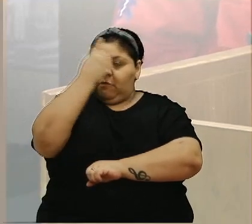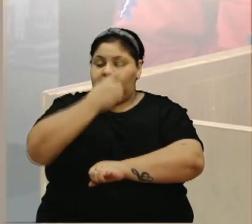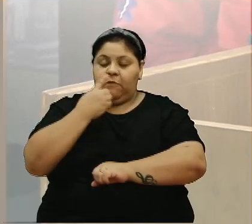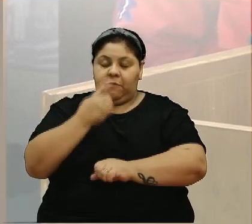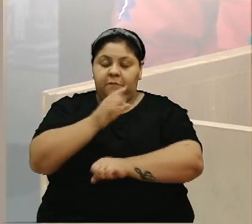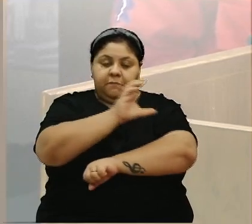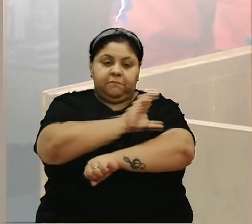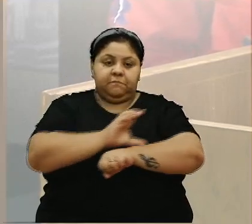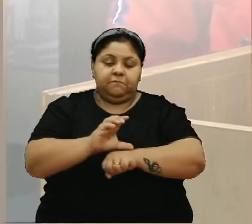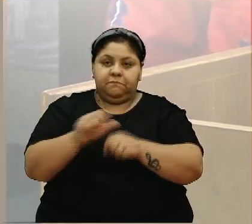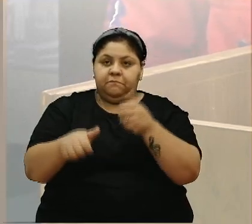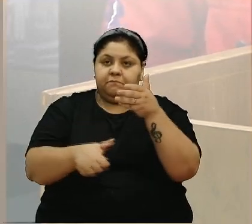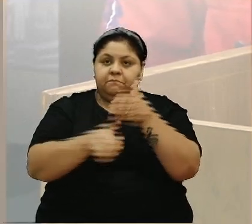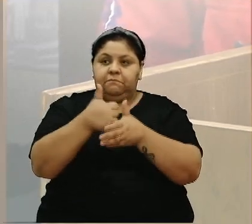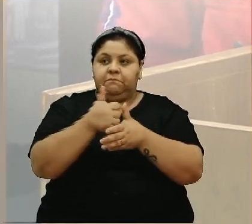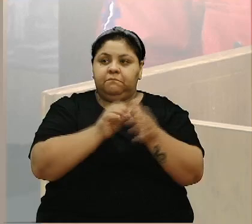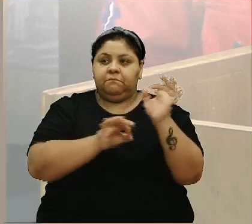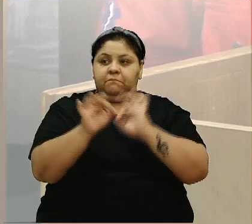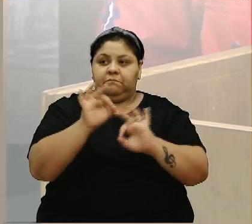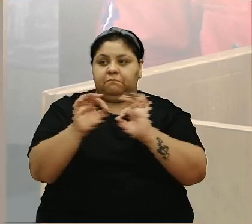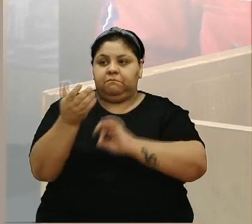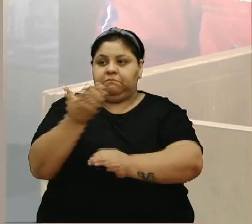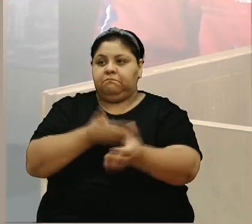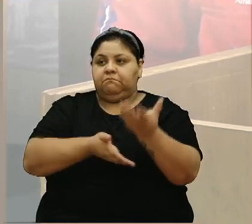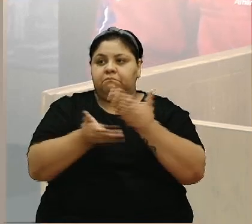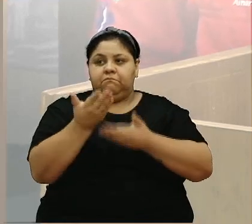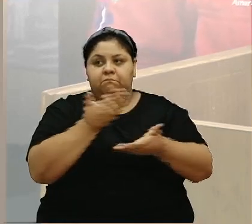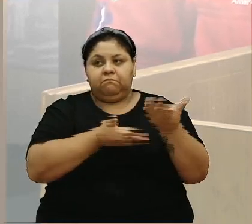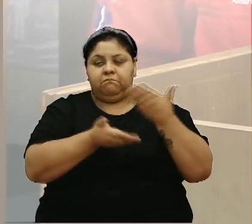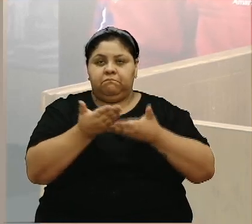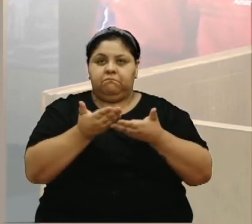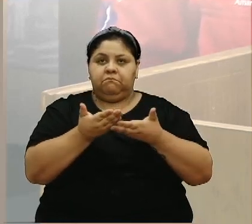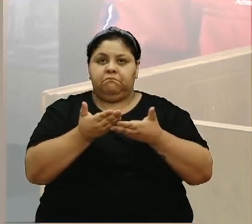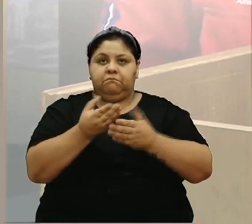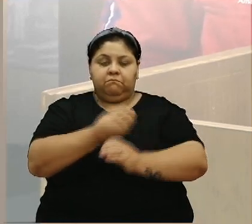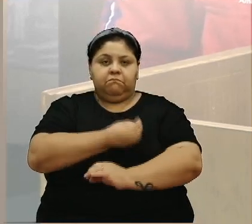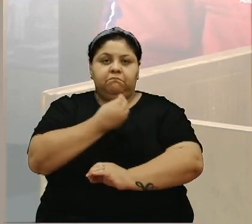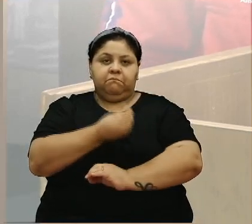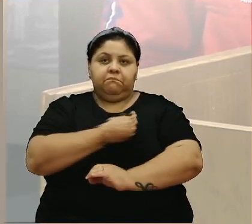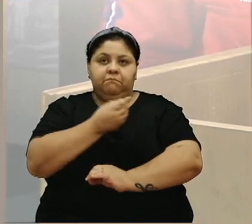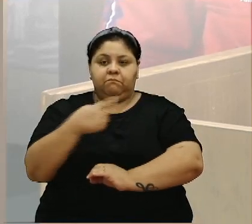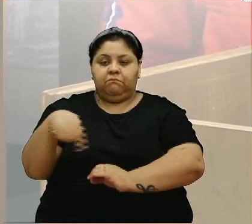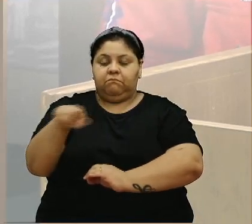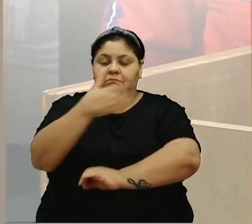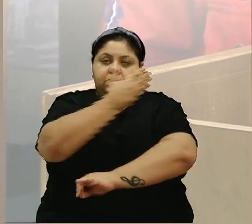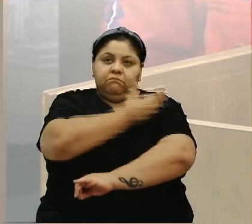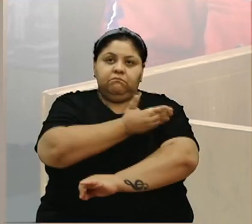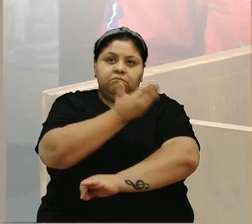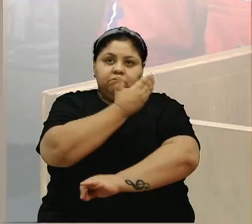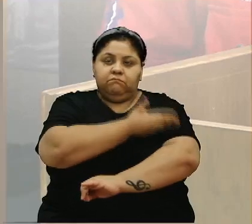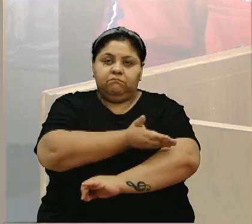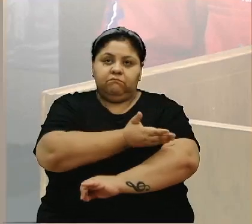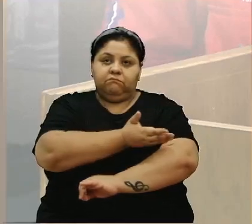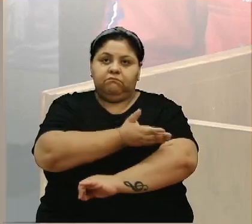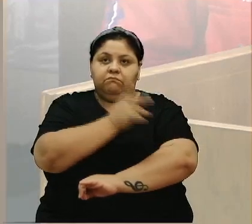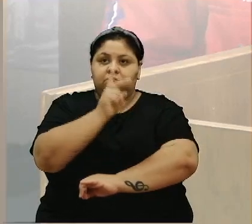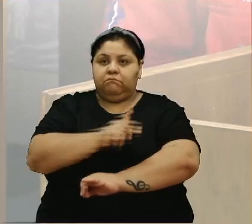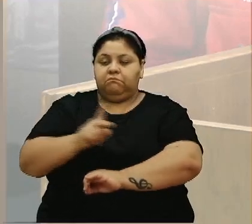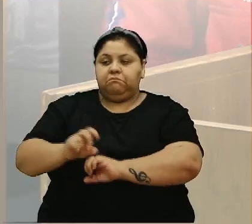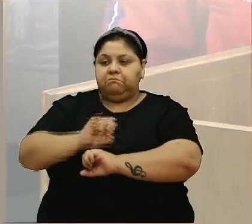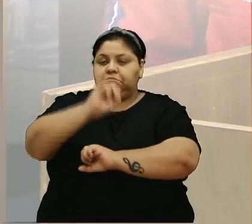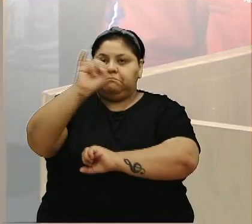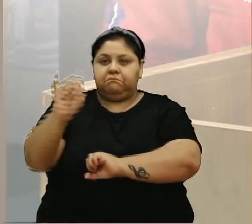módulo para melhorar e se preparar em atendimento da vida e patrimônio. Nossos treinamentos são com instrutores